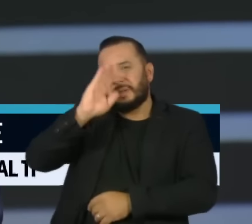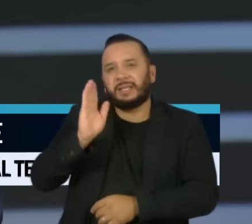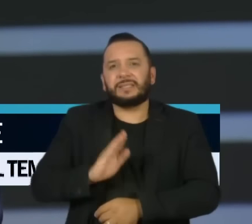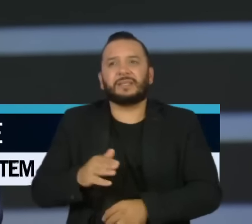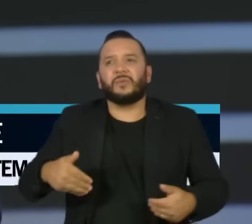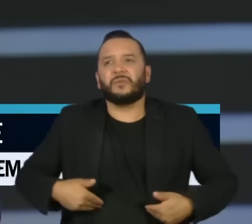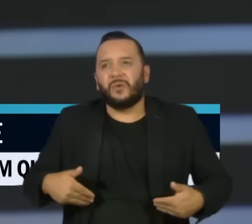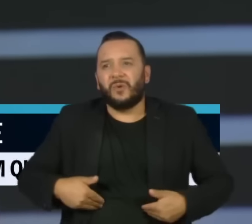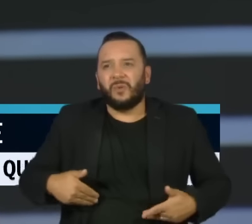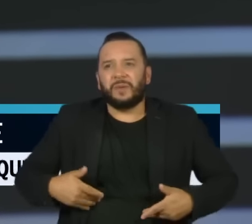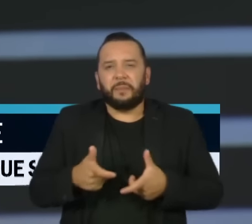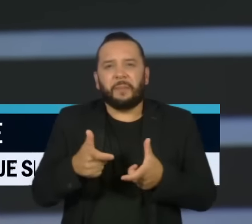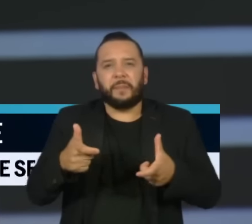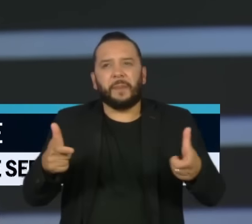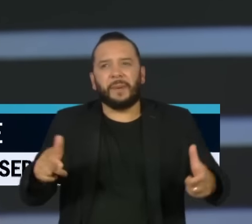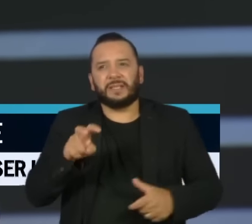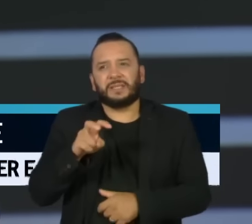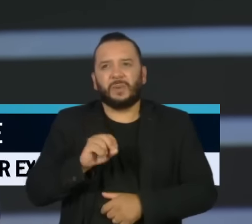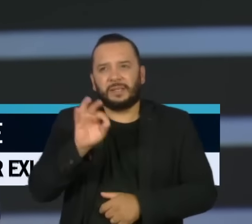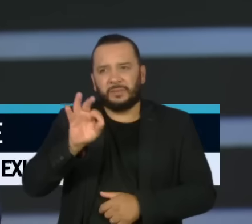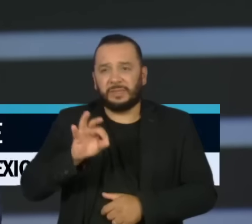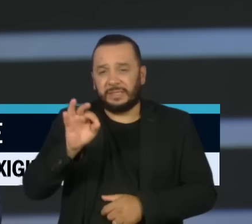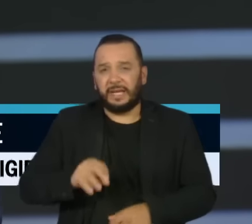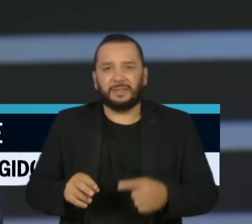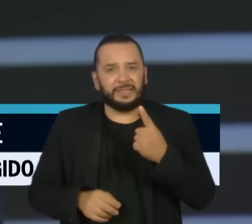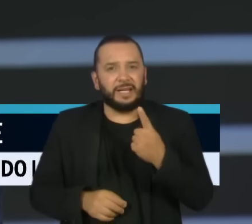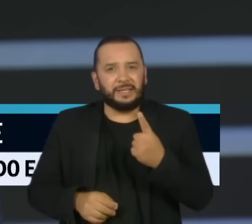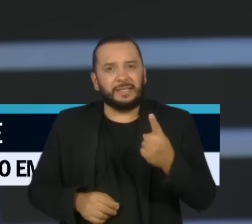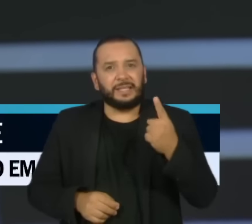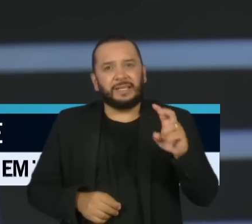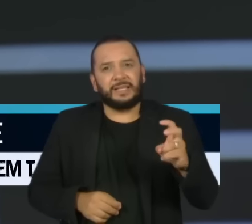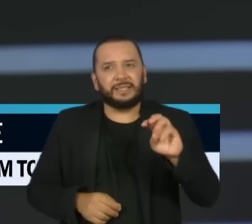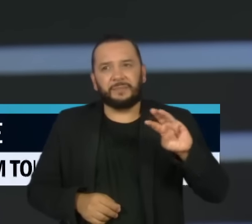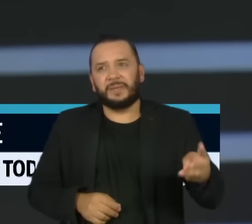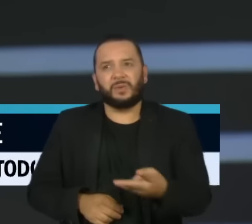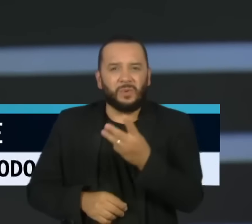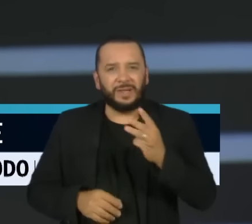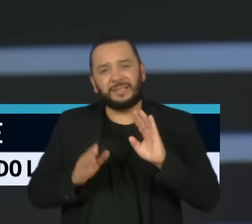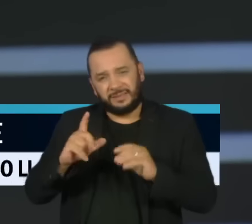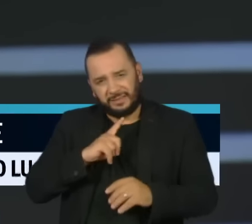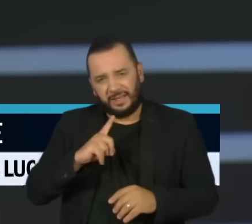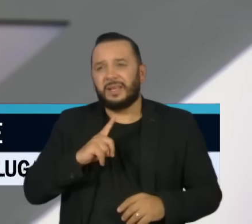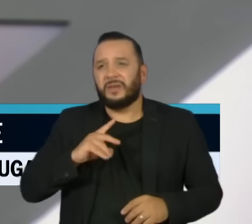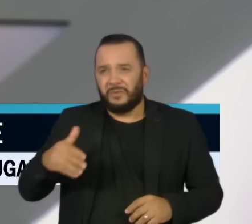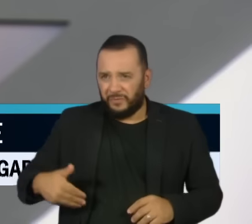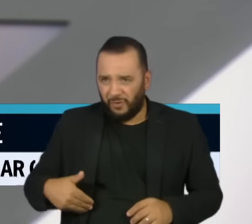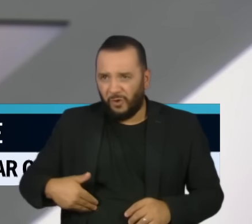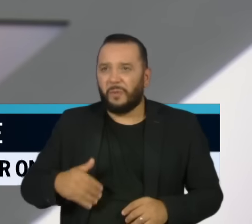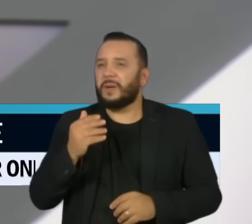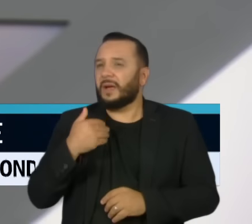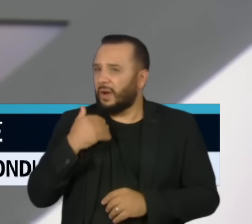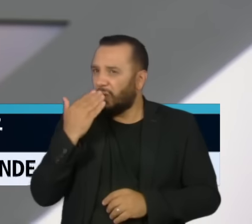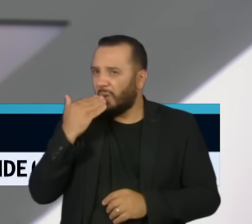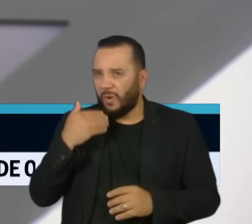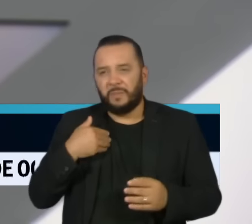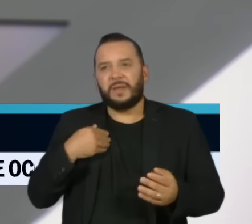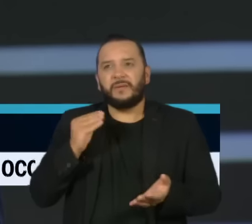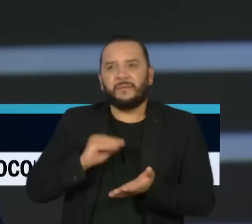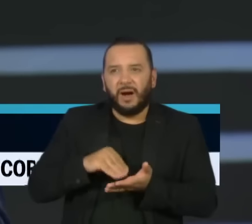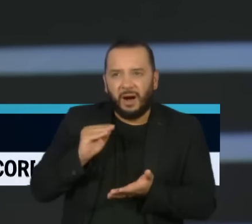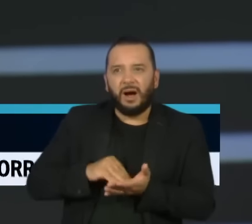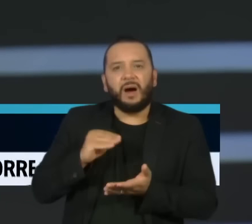da população brasileira, metade, 115 milhões, vive em segurança alimentar, isso é intolerável num país como o nosso. Então,